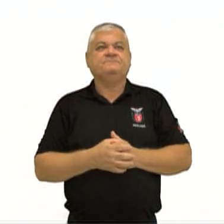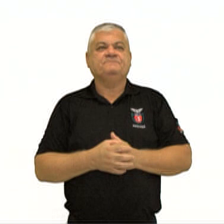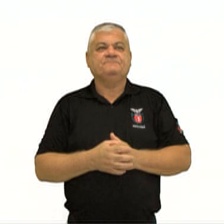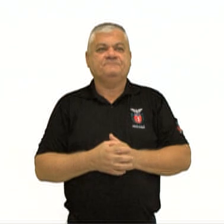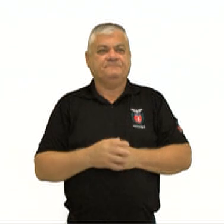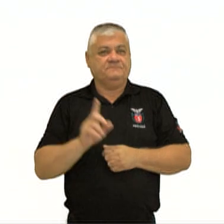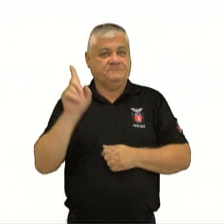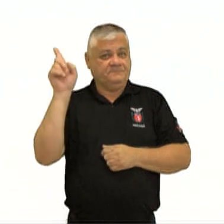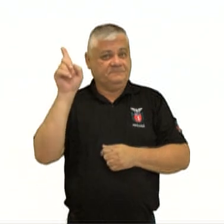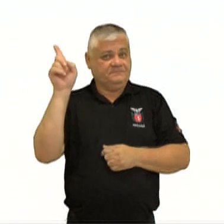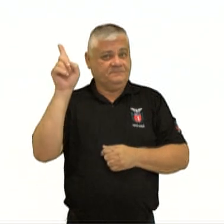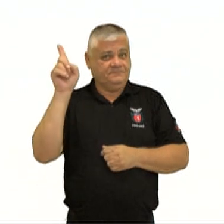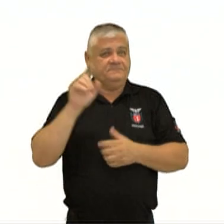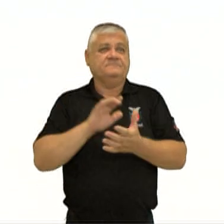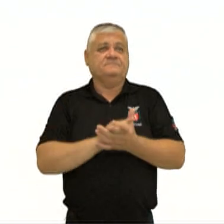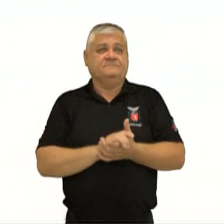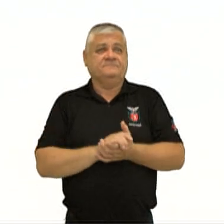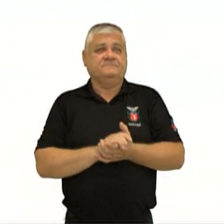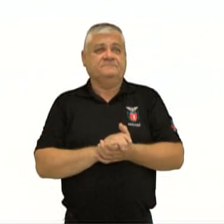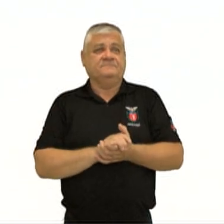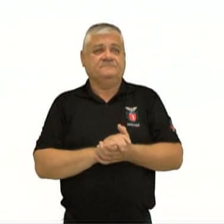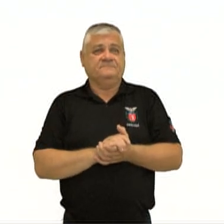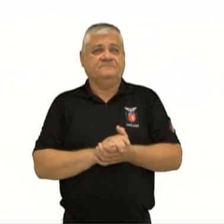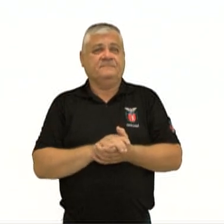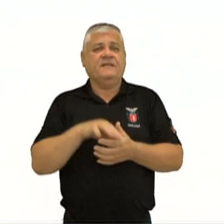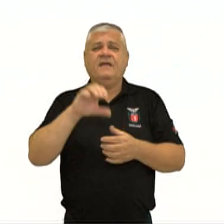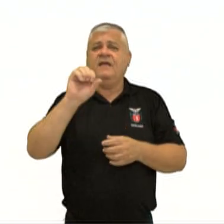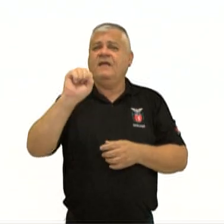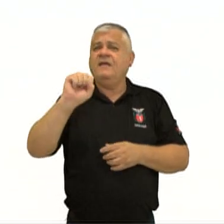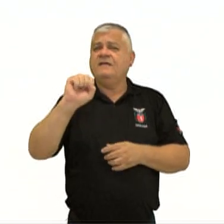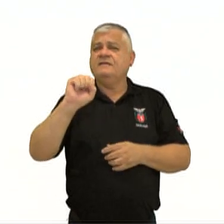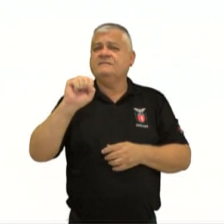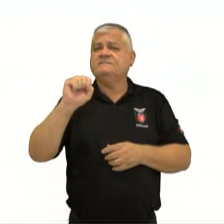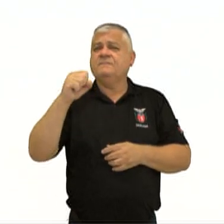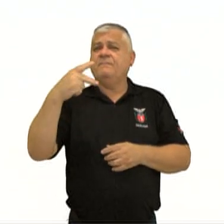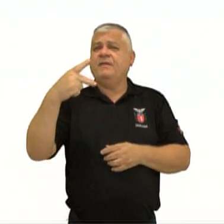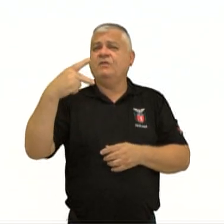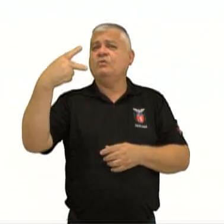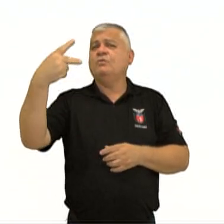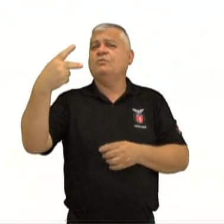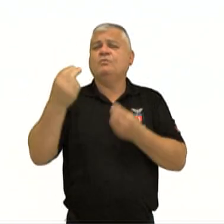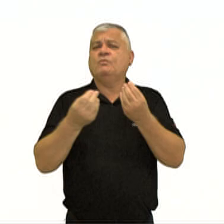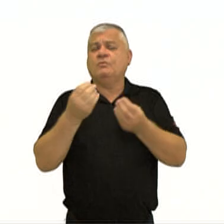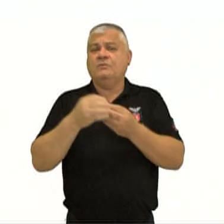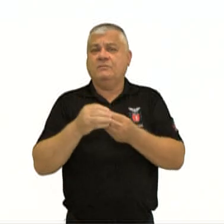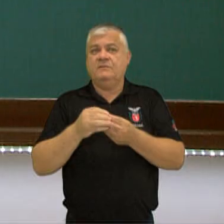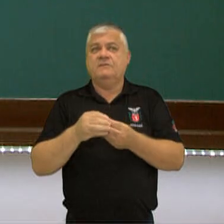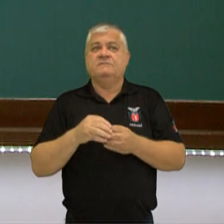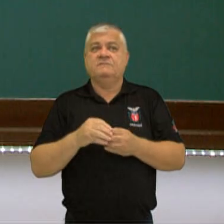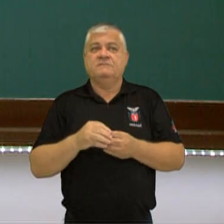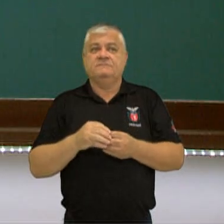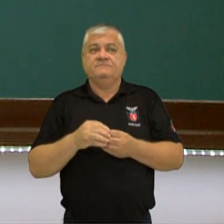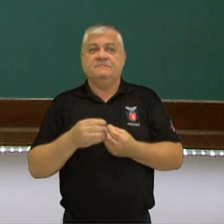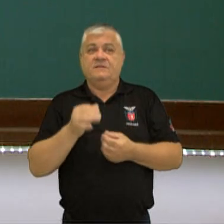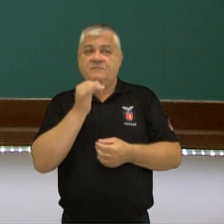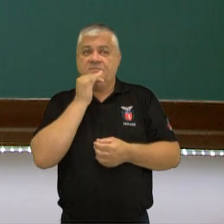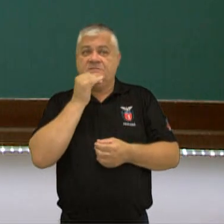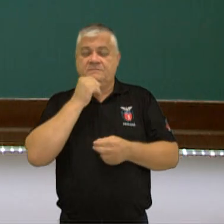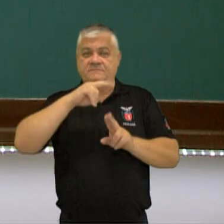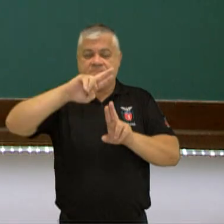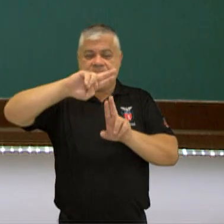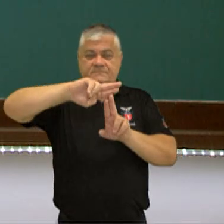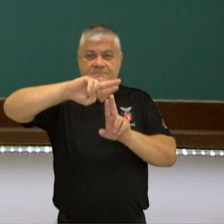aqui, formando a sp2, né? Como é que funciona aqui? A ligação π, essa ligação